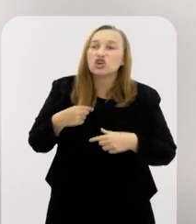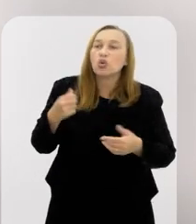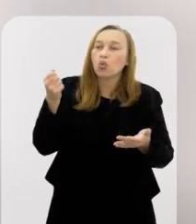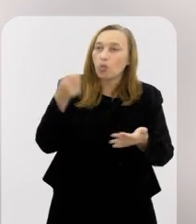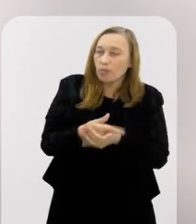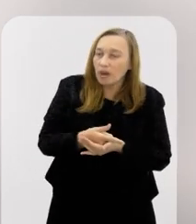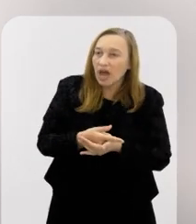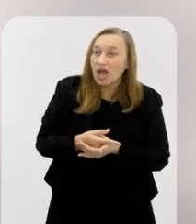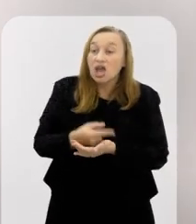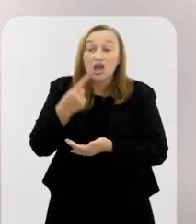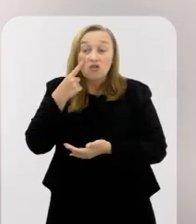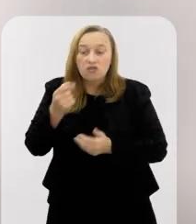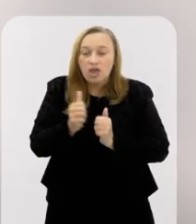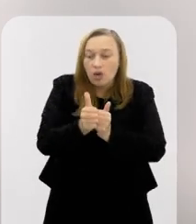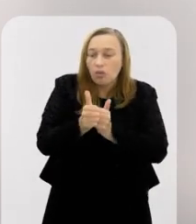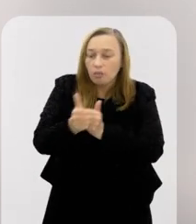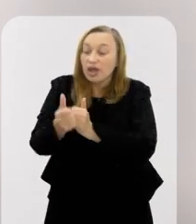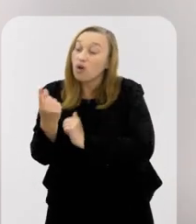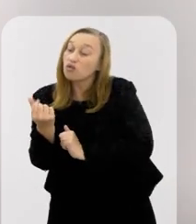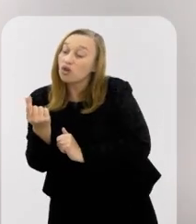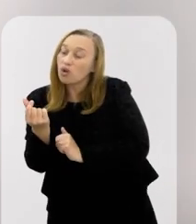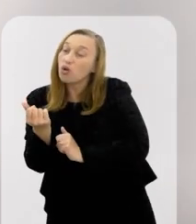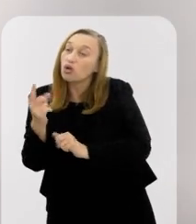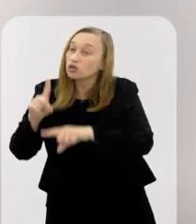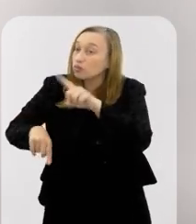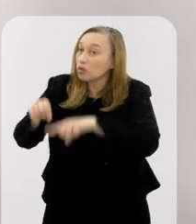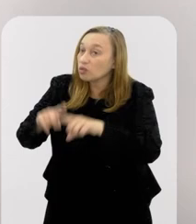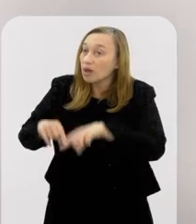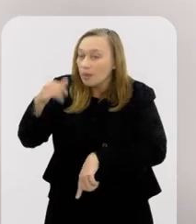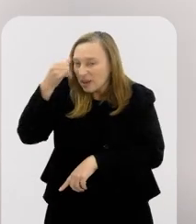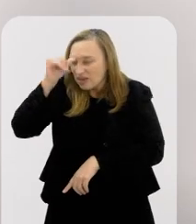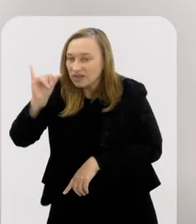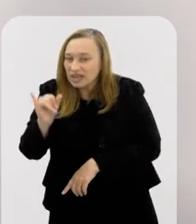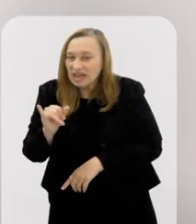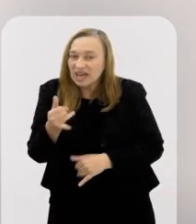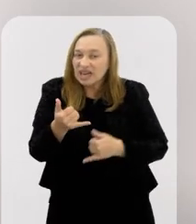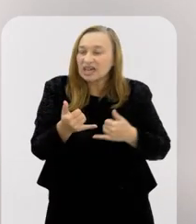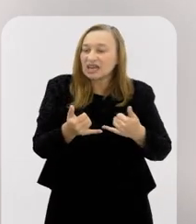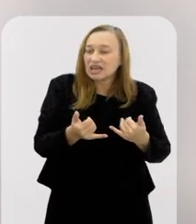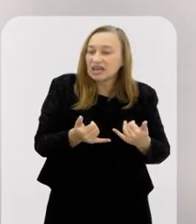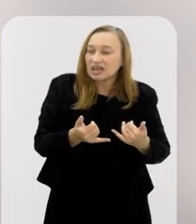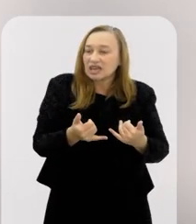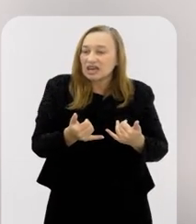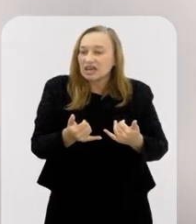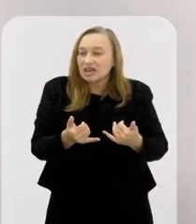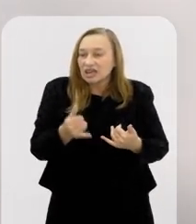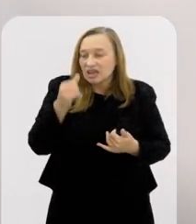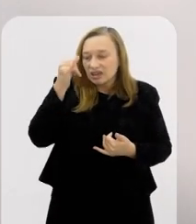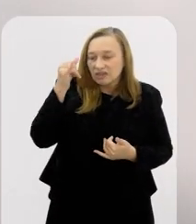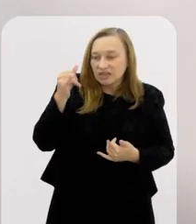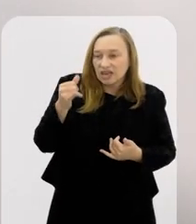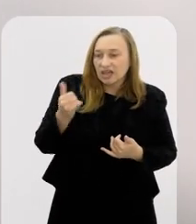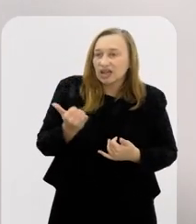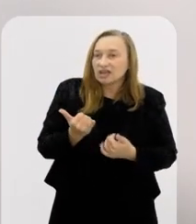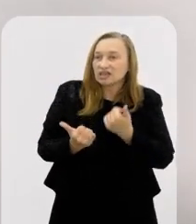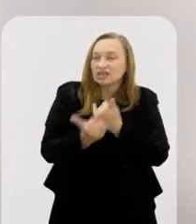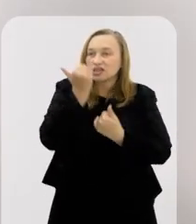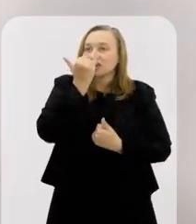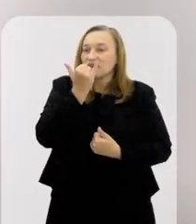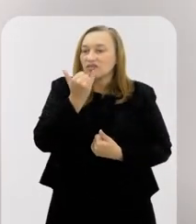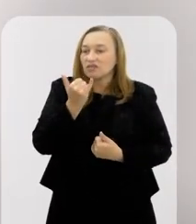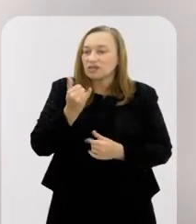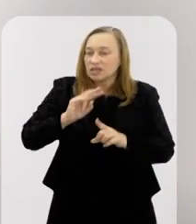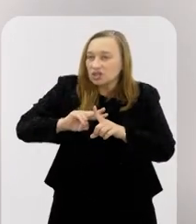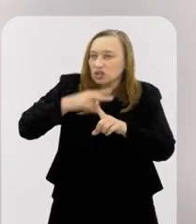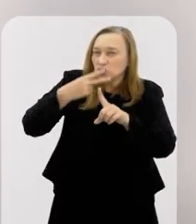acompanhar historicamente o valor daquela mercadoria porque para evitar aquelas pegadinhas né da você aumenta um preço para depois dizer